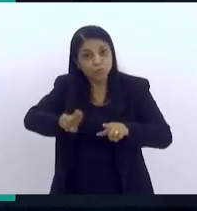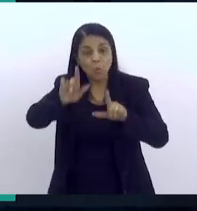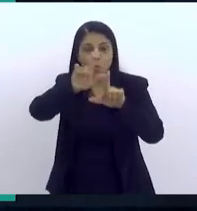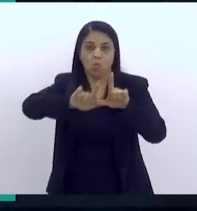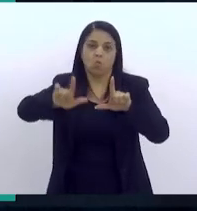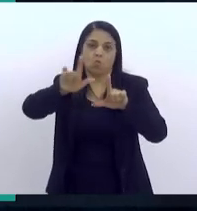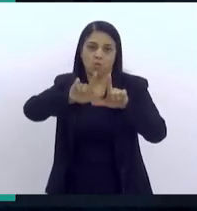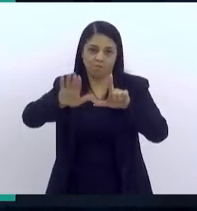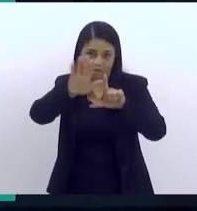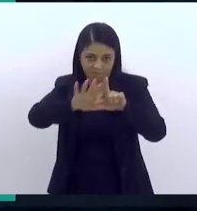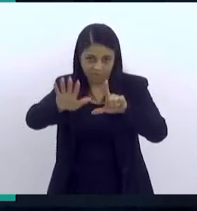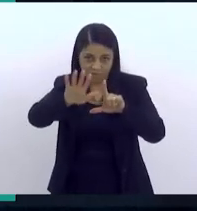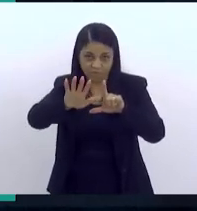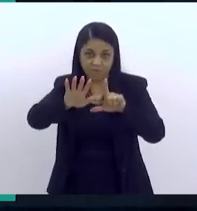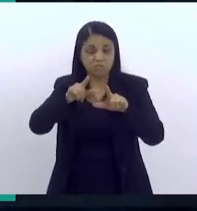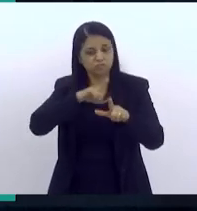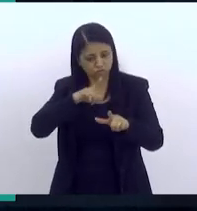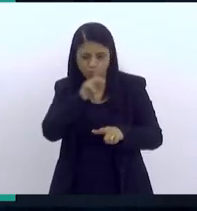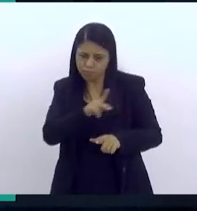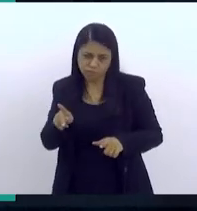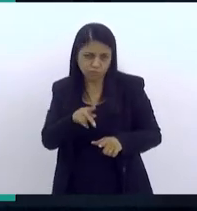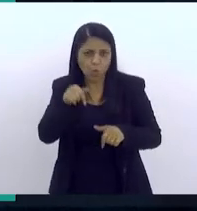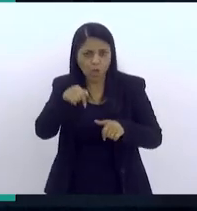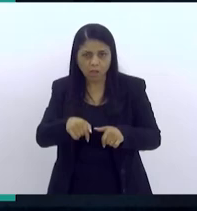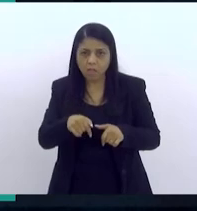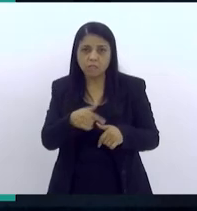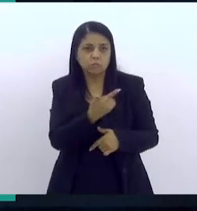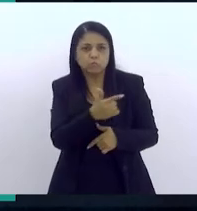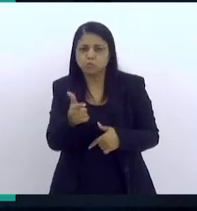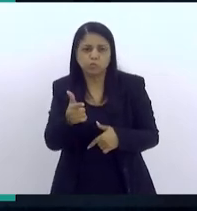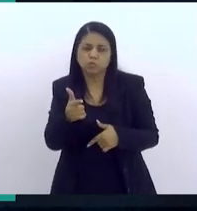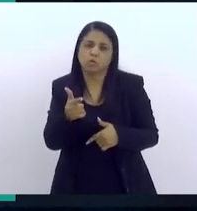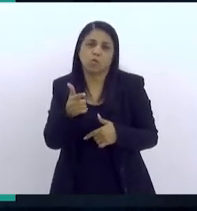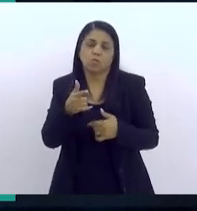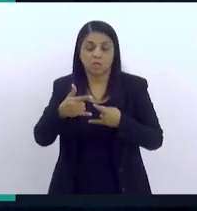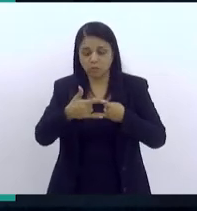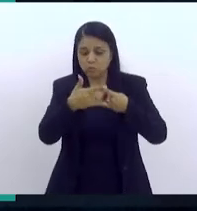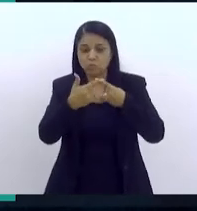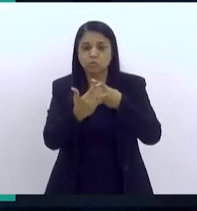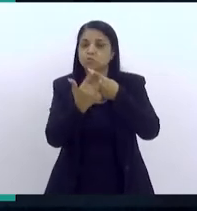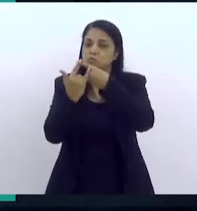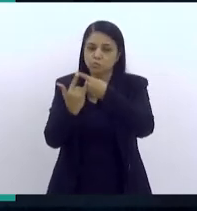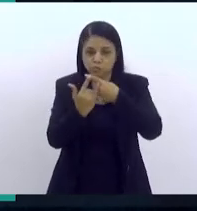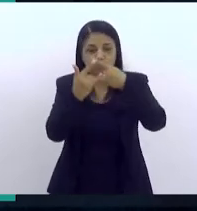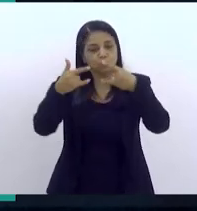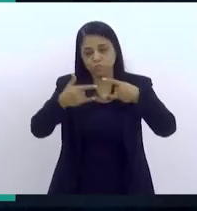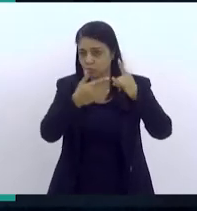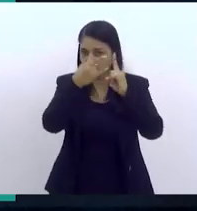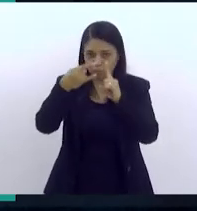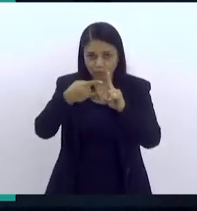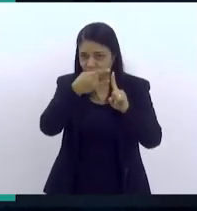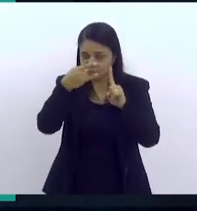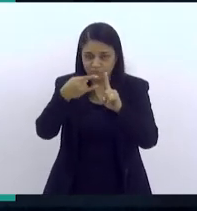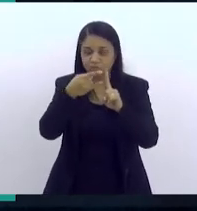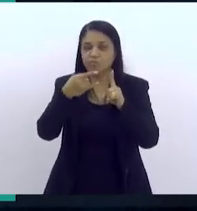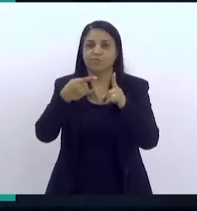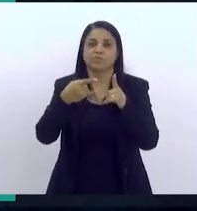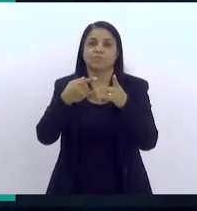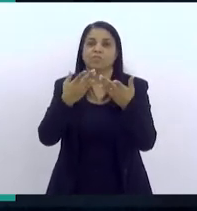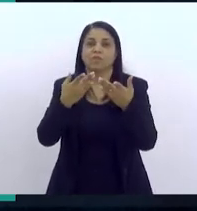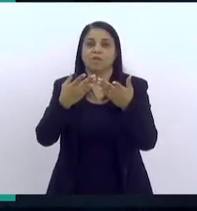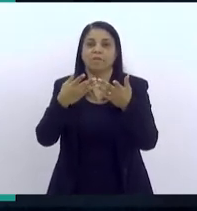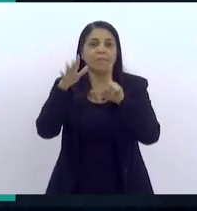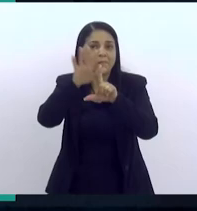nunca tinham usado jitsu MIT zoom discorde para dar aula e como não foi